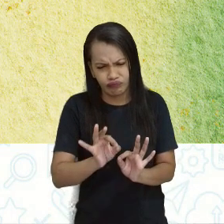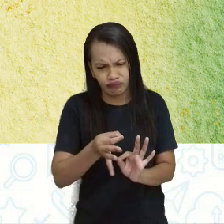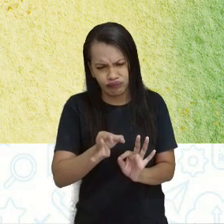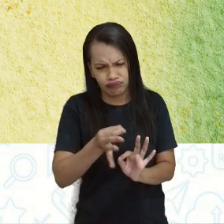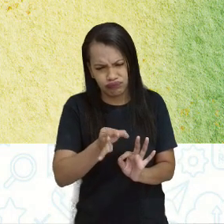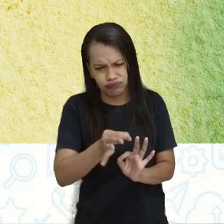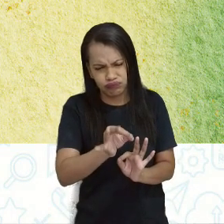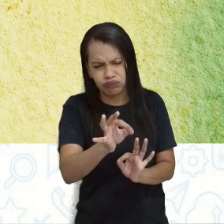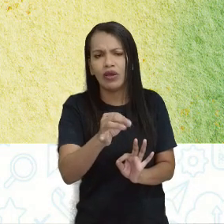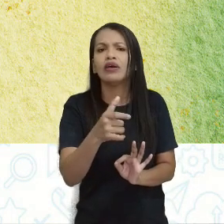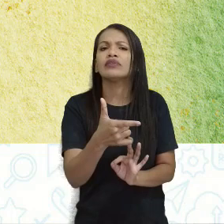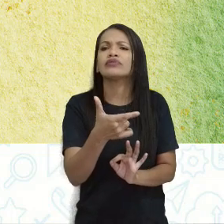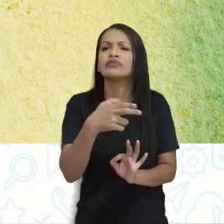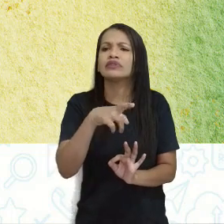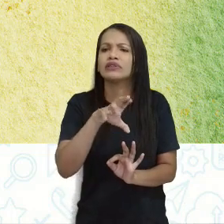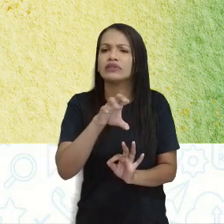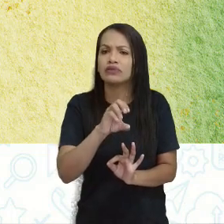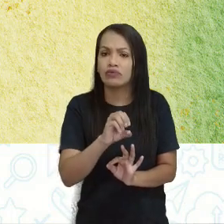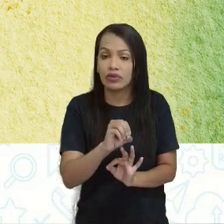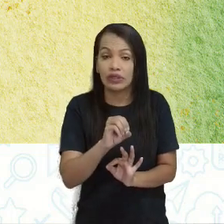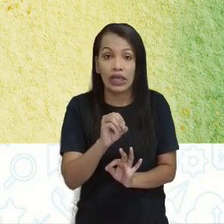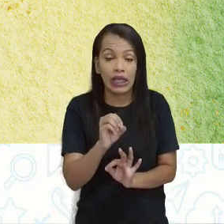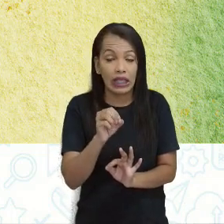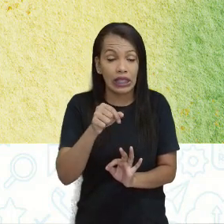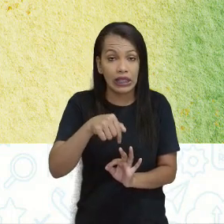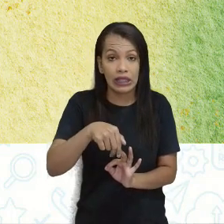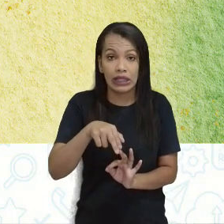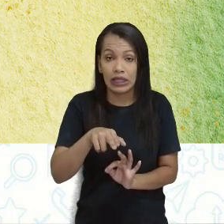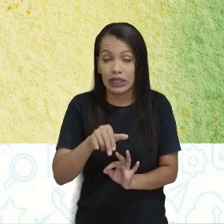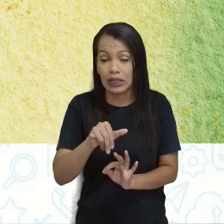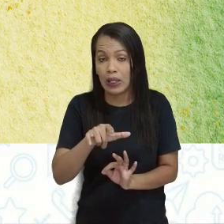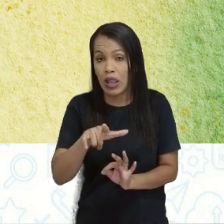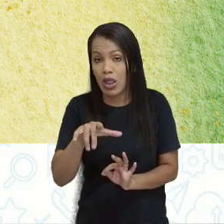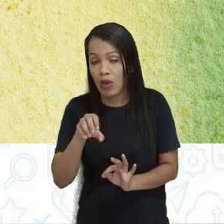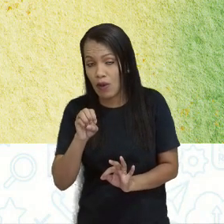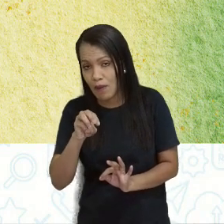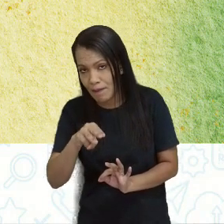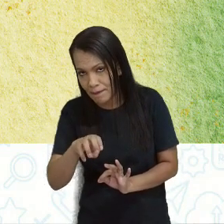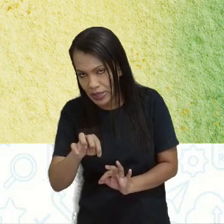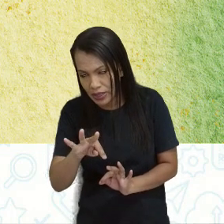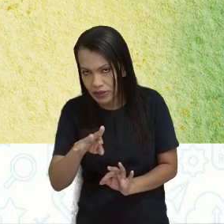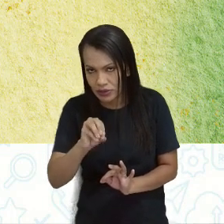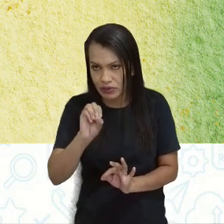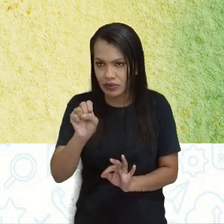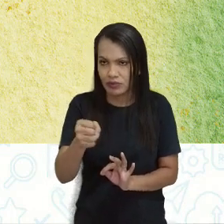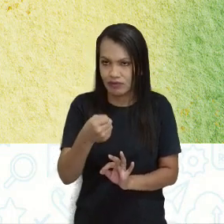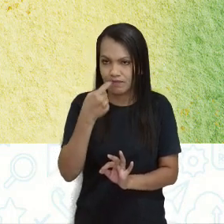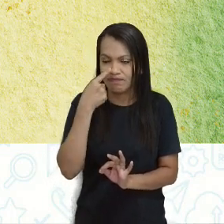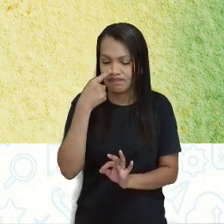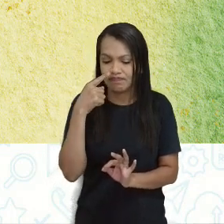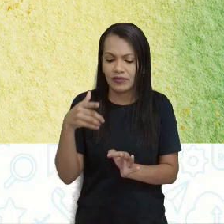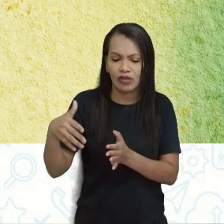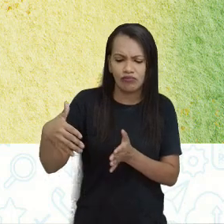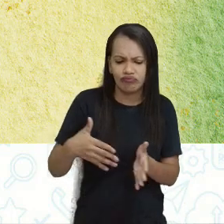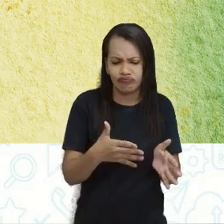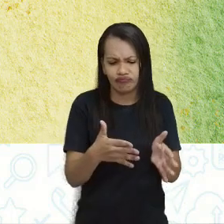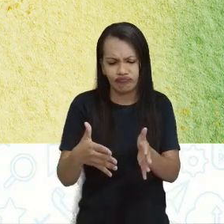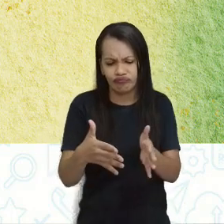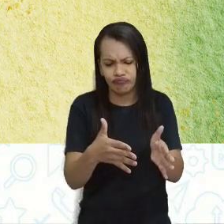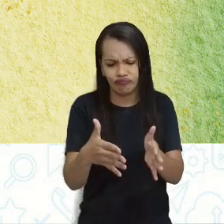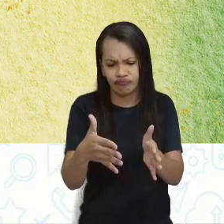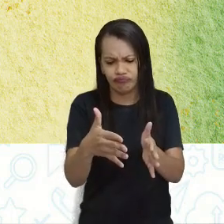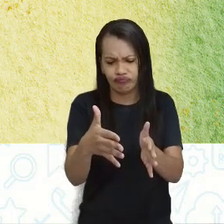quilômetros. Olha quanto extenso ele é. E banha 42 municípios pernambucanos. Olha aí o que a professora